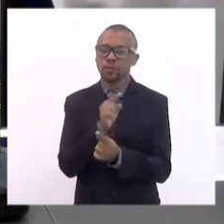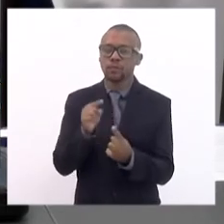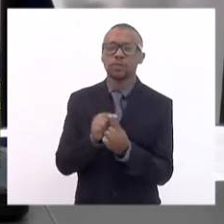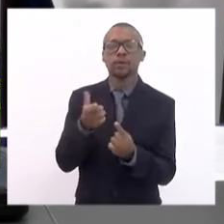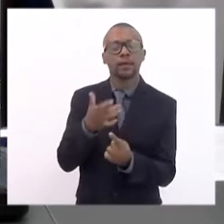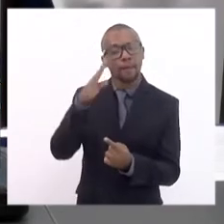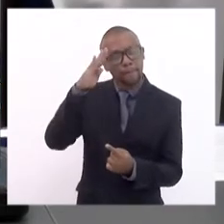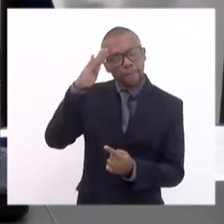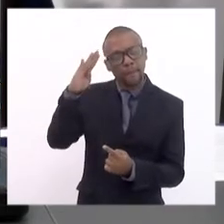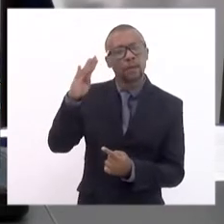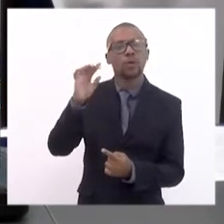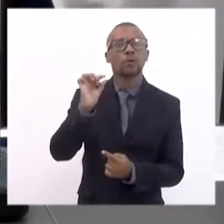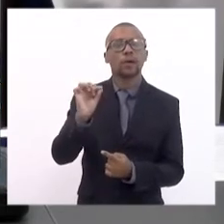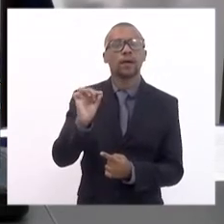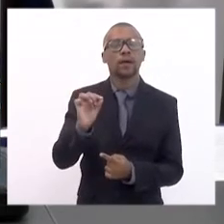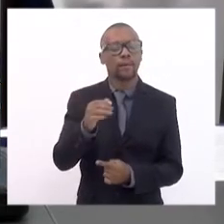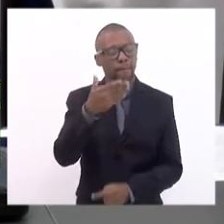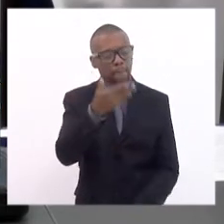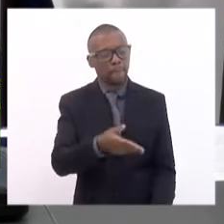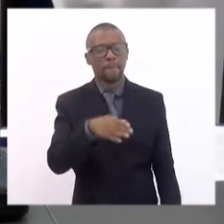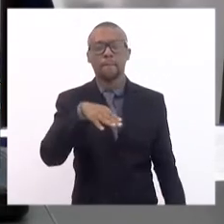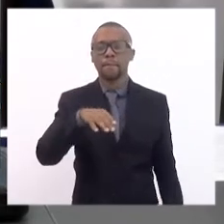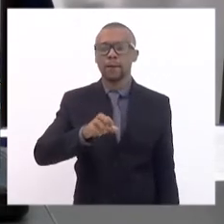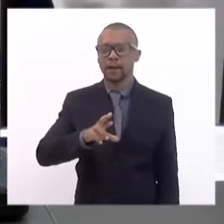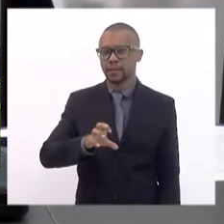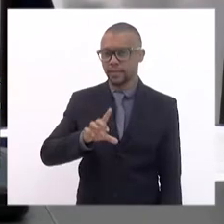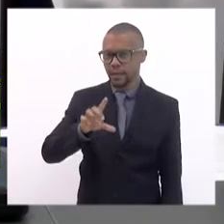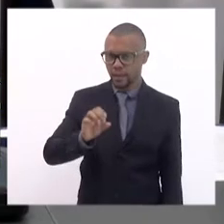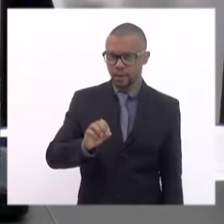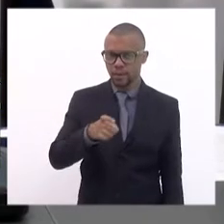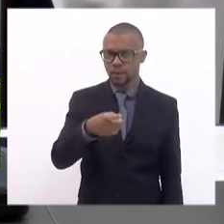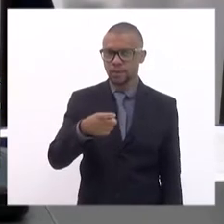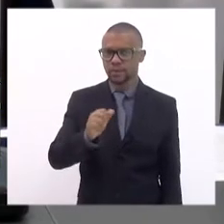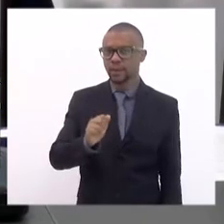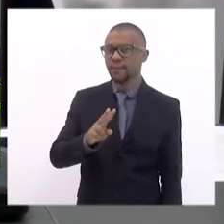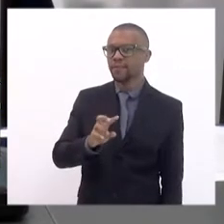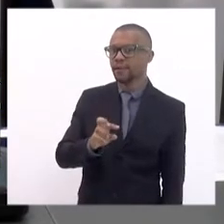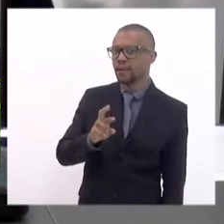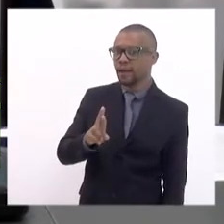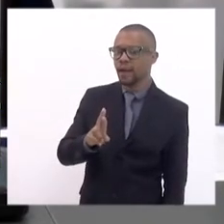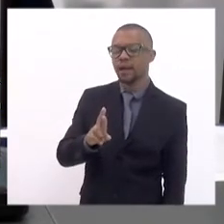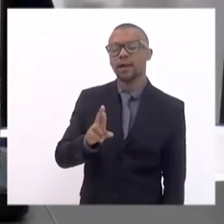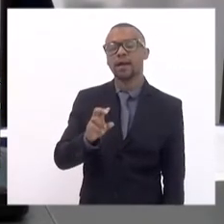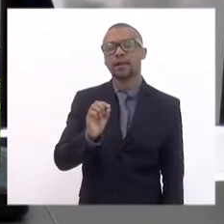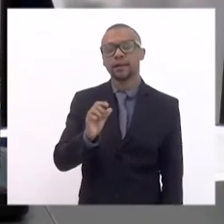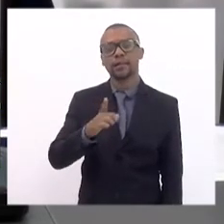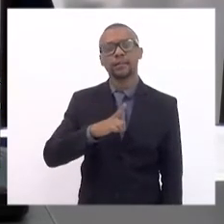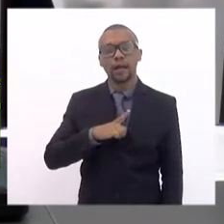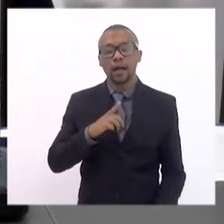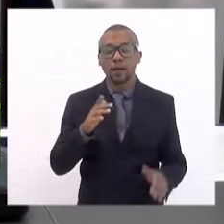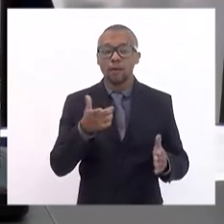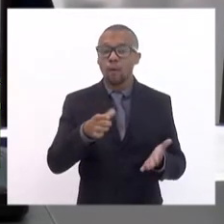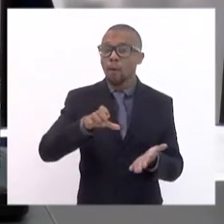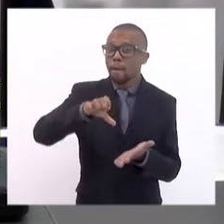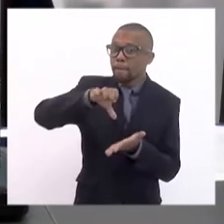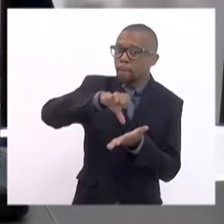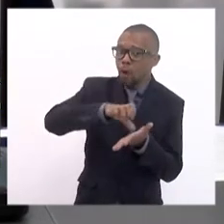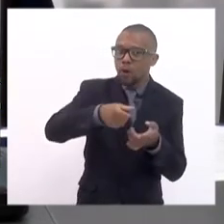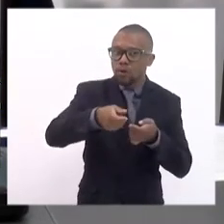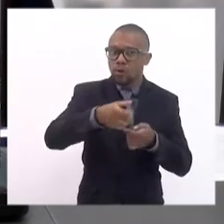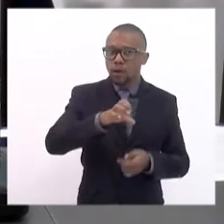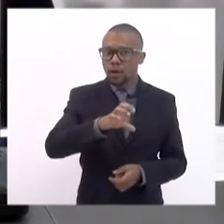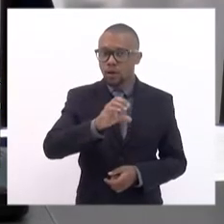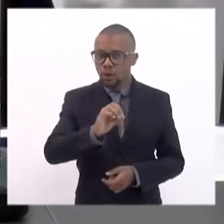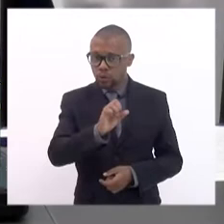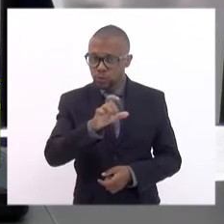lugar o Marcelo Xavier, que fala não só pelo Fórum de Ecosol de Petrópolis, mas fala